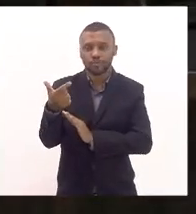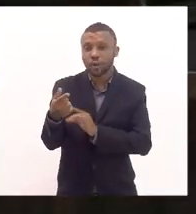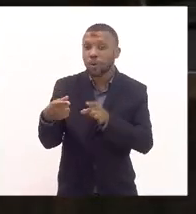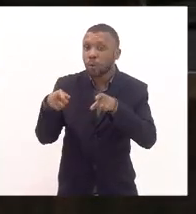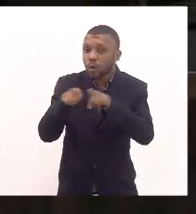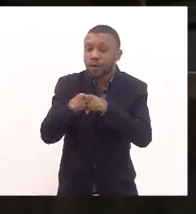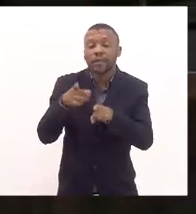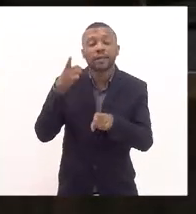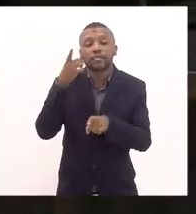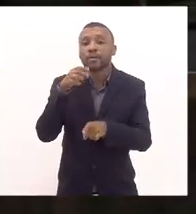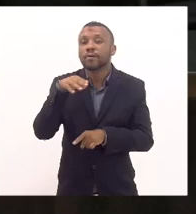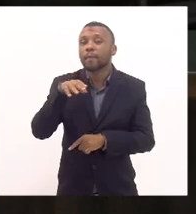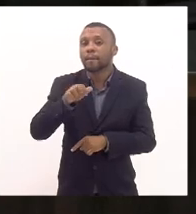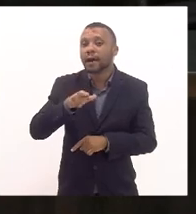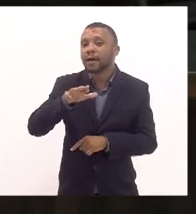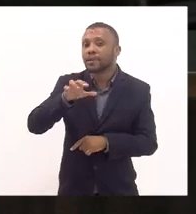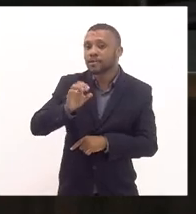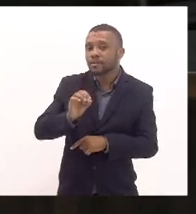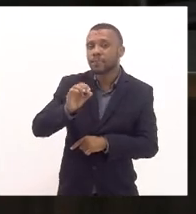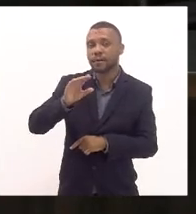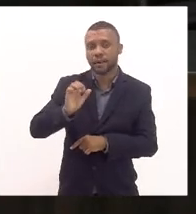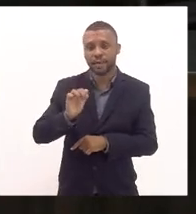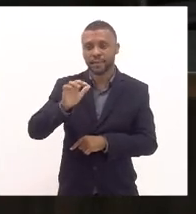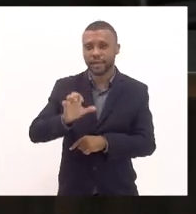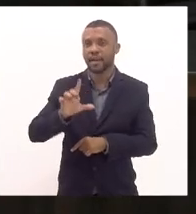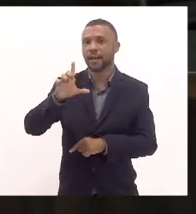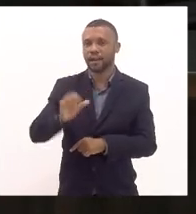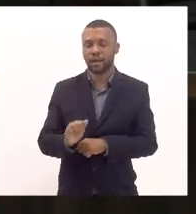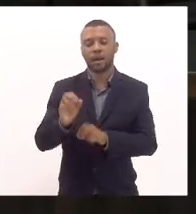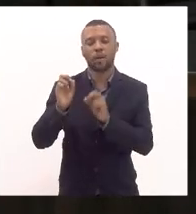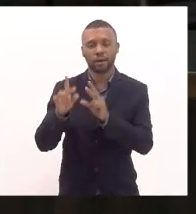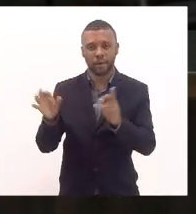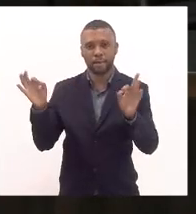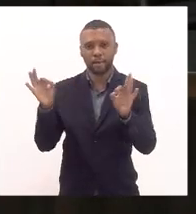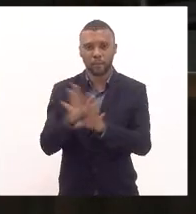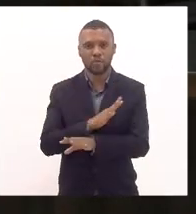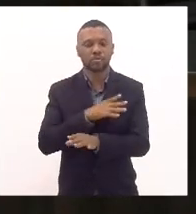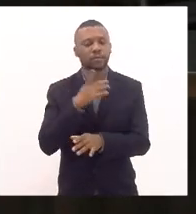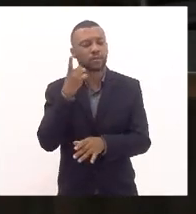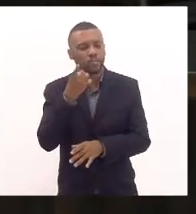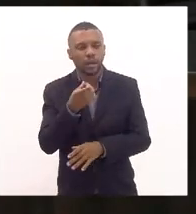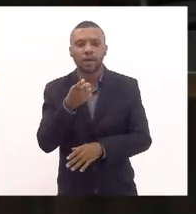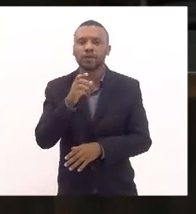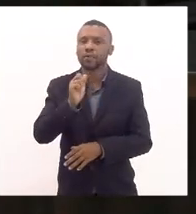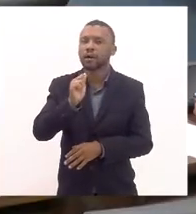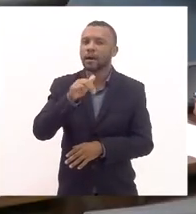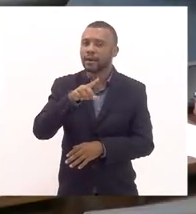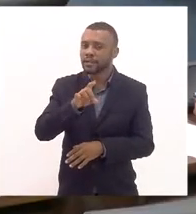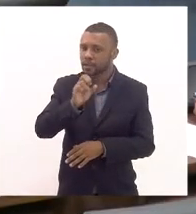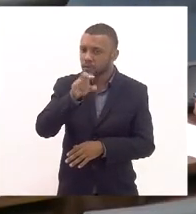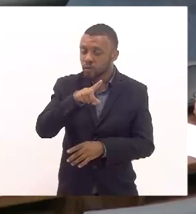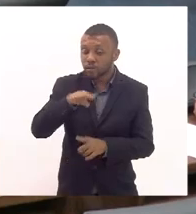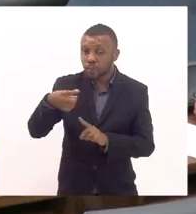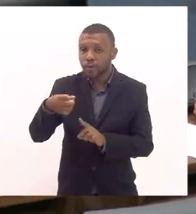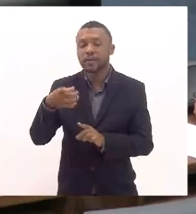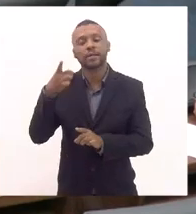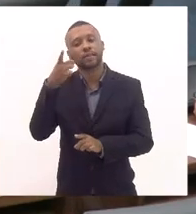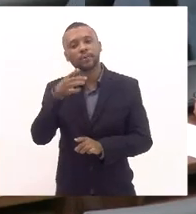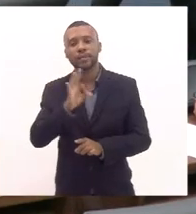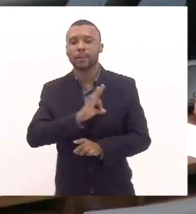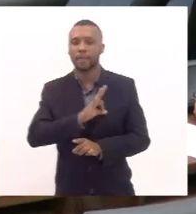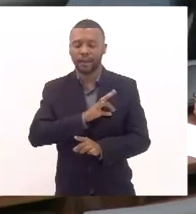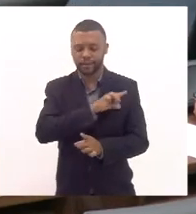autoria do deputado dor mas canela Ok obrigado tal do Anderson civil Deputado da Mata senhor presidente